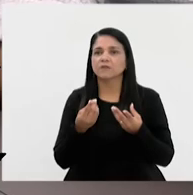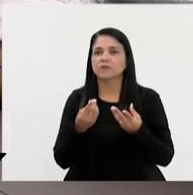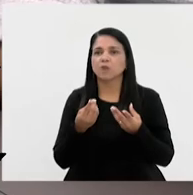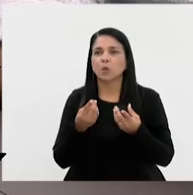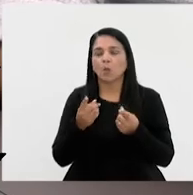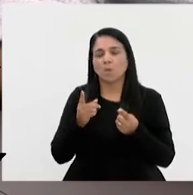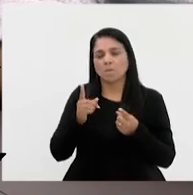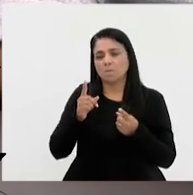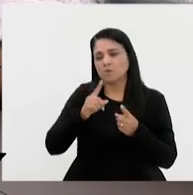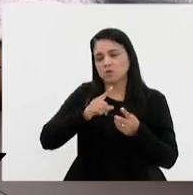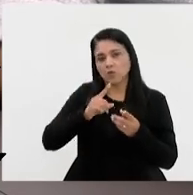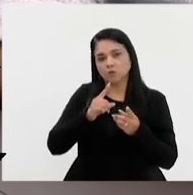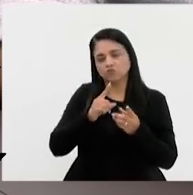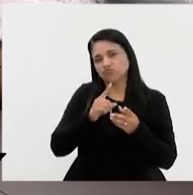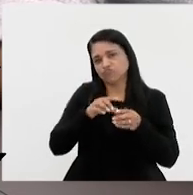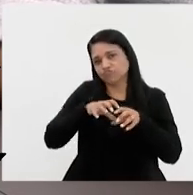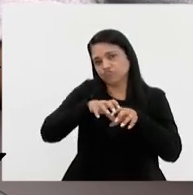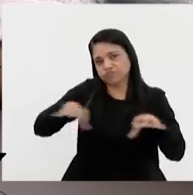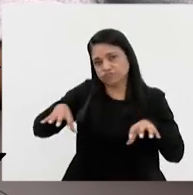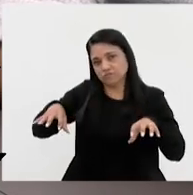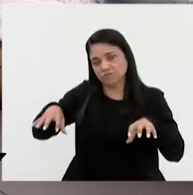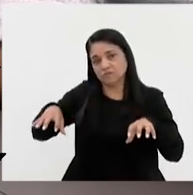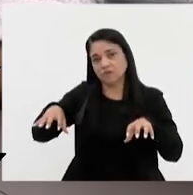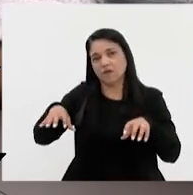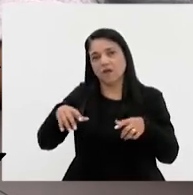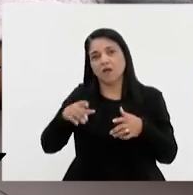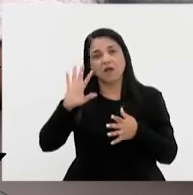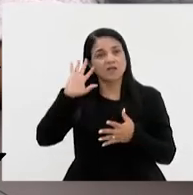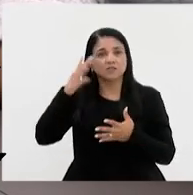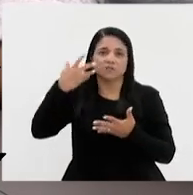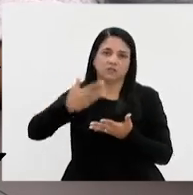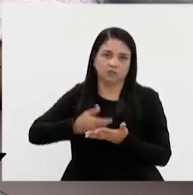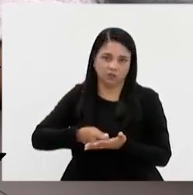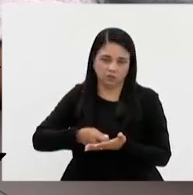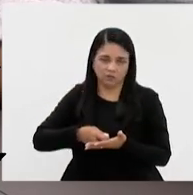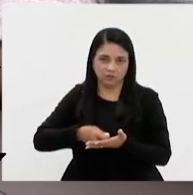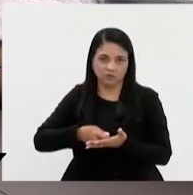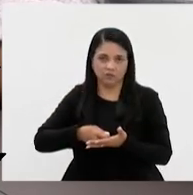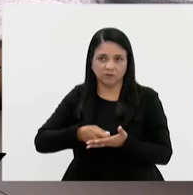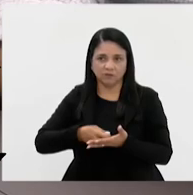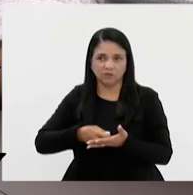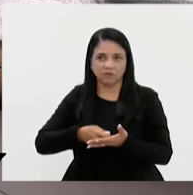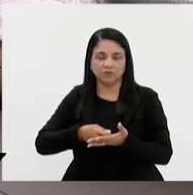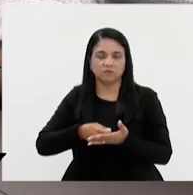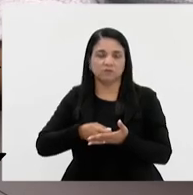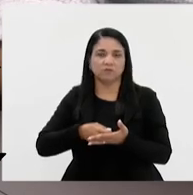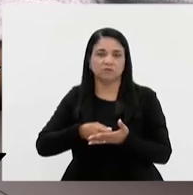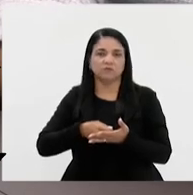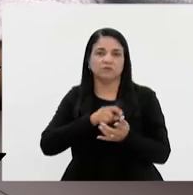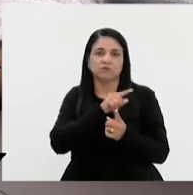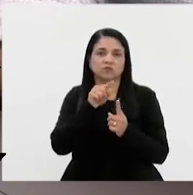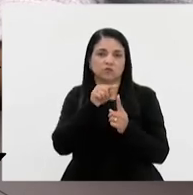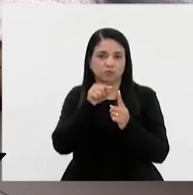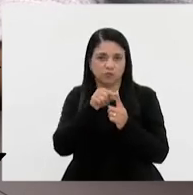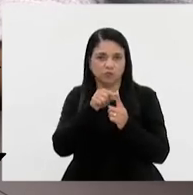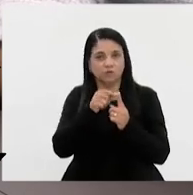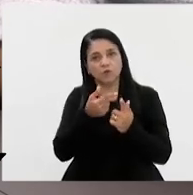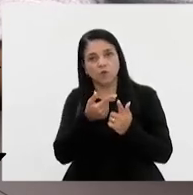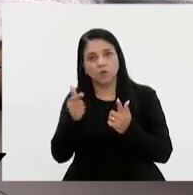deletaria, não excluiria as decisões tomadas sobre esse ponto baseado em outros